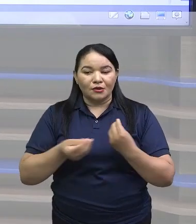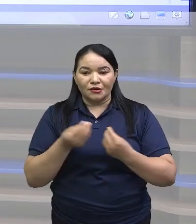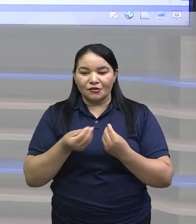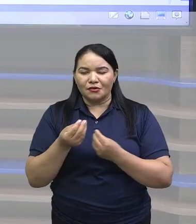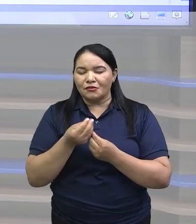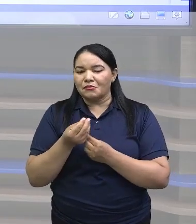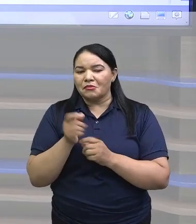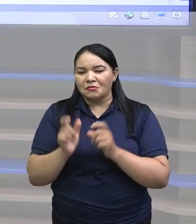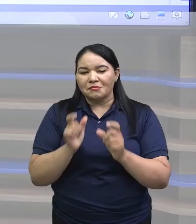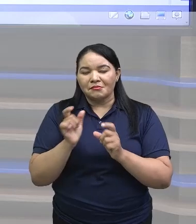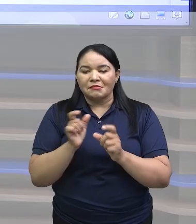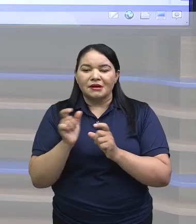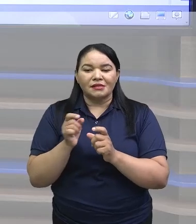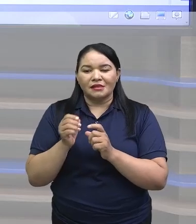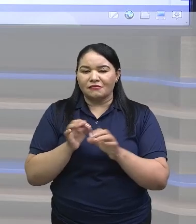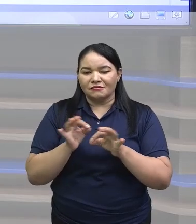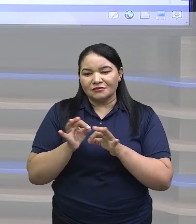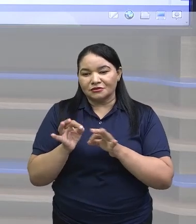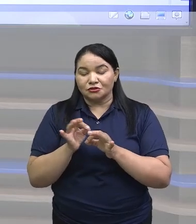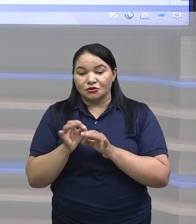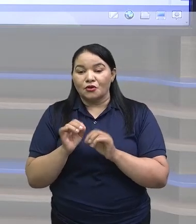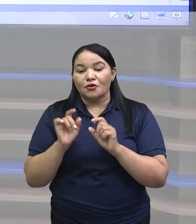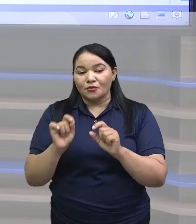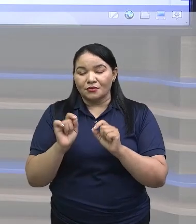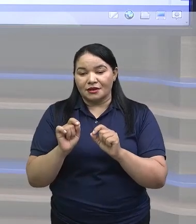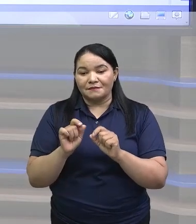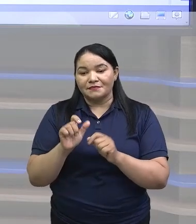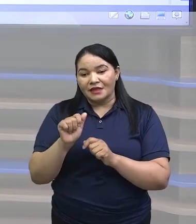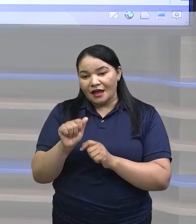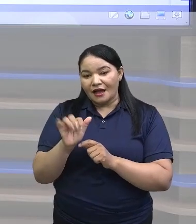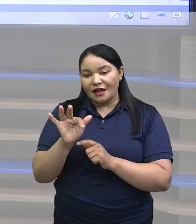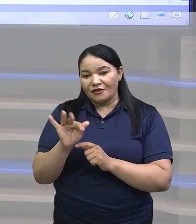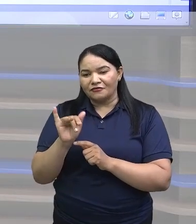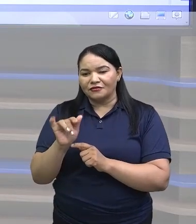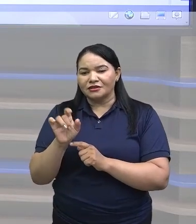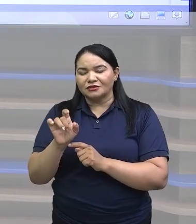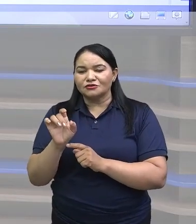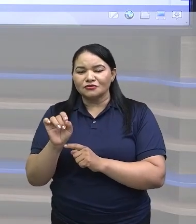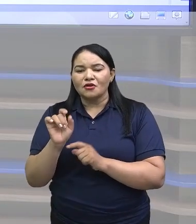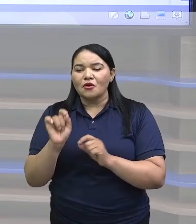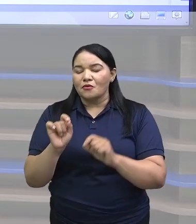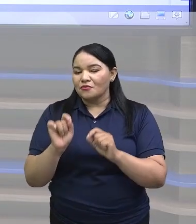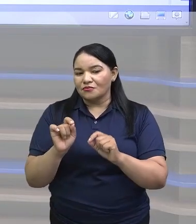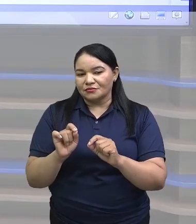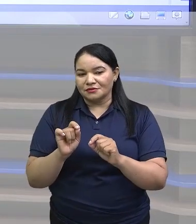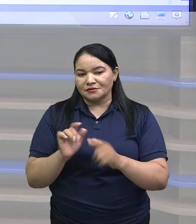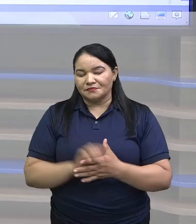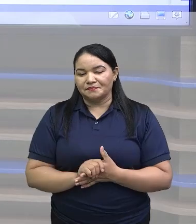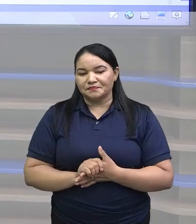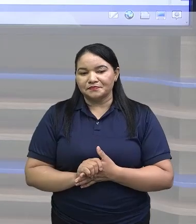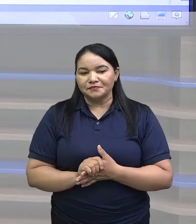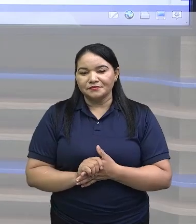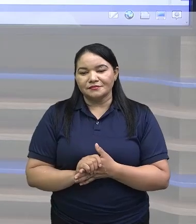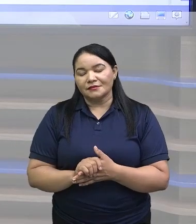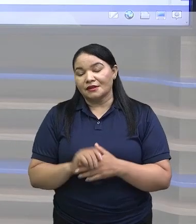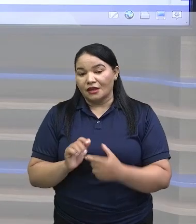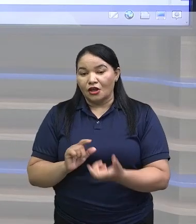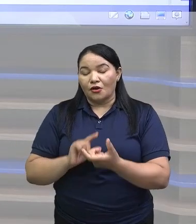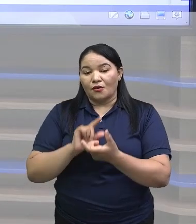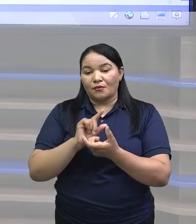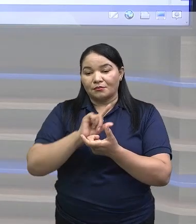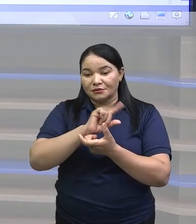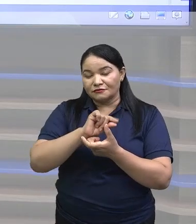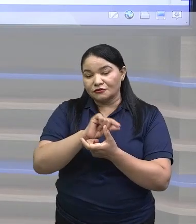são formadas a partir dos afixos. Então, o que são os afixos? São prefixos